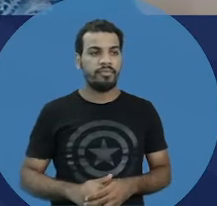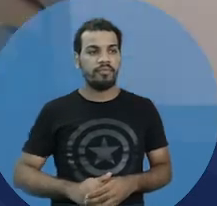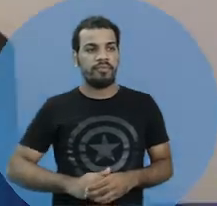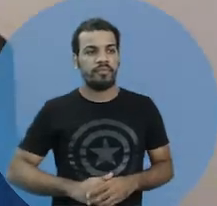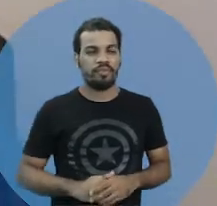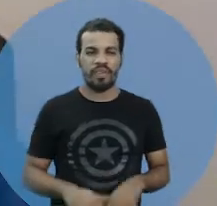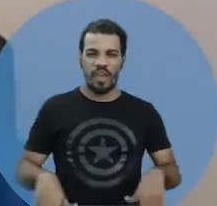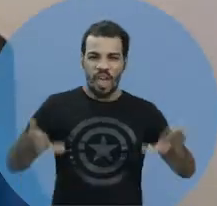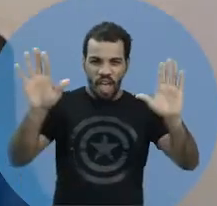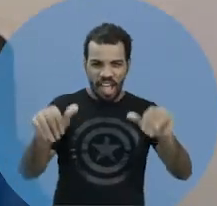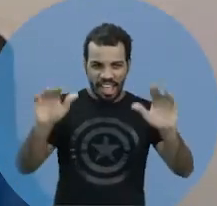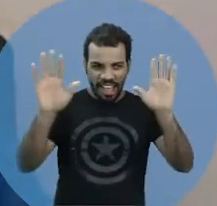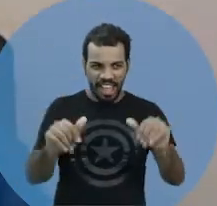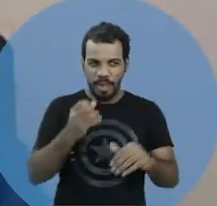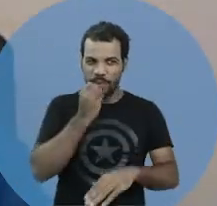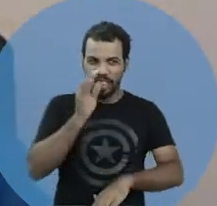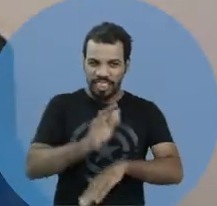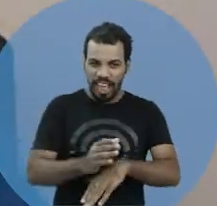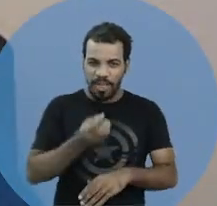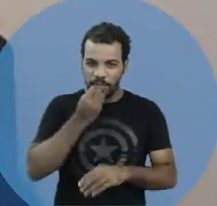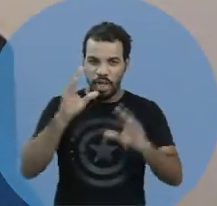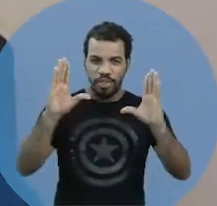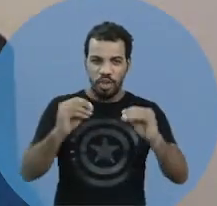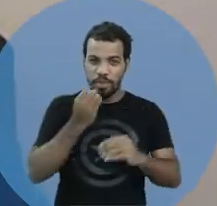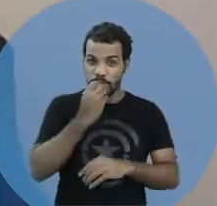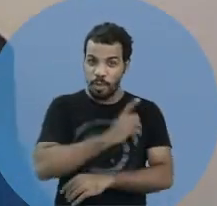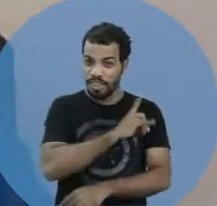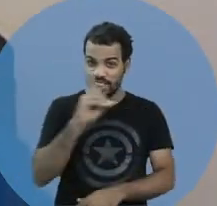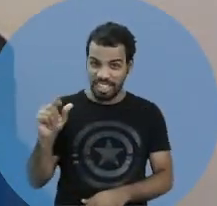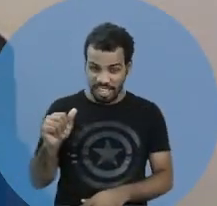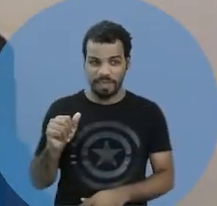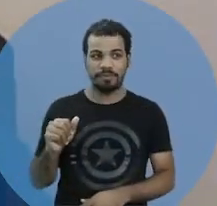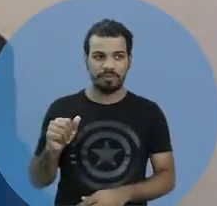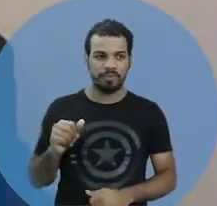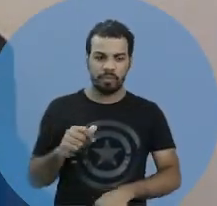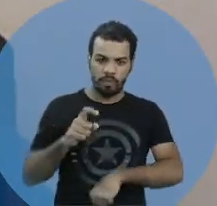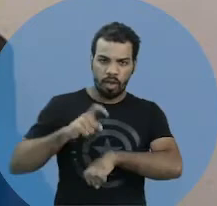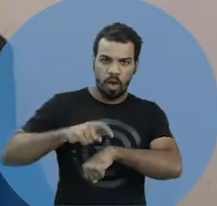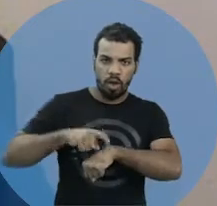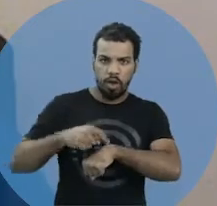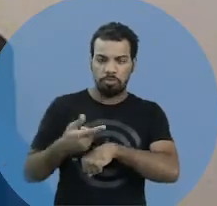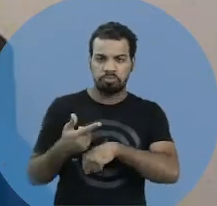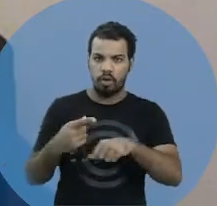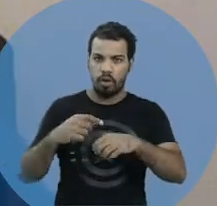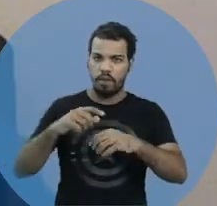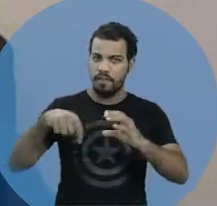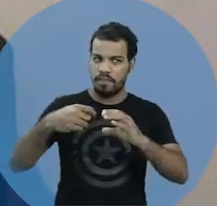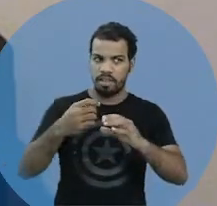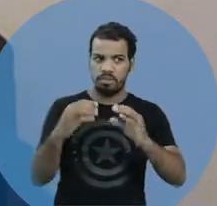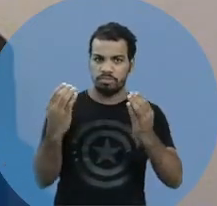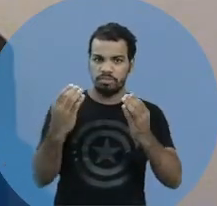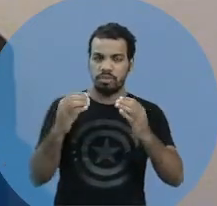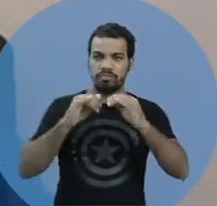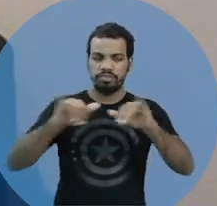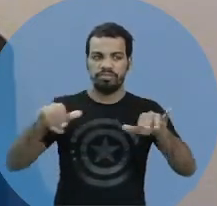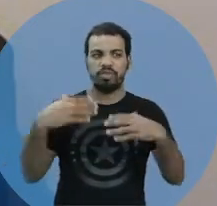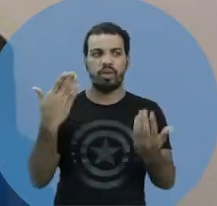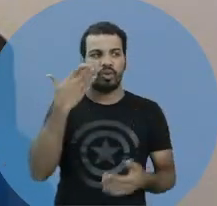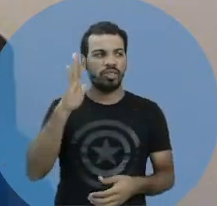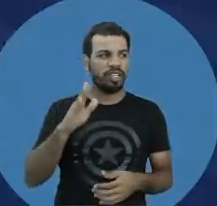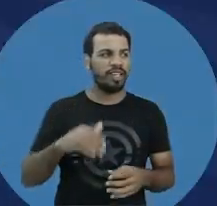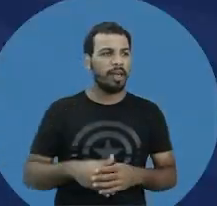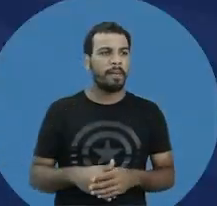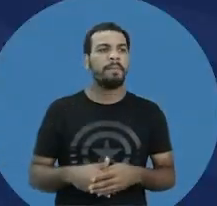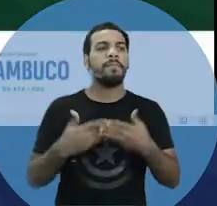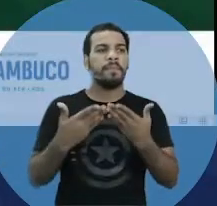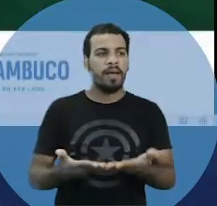boa tarde, boa noite ou bom dia a todos. Não sei a hora que vai passar o vídeo, mas desde já venho aqui compartilhar